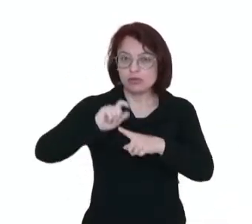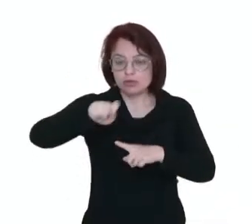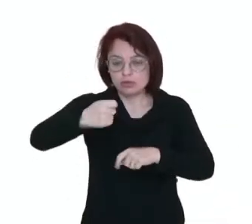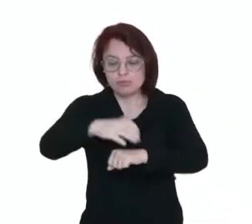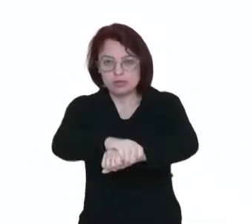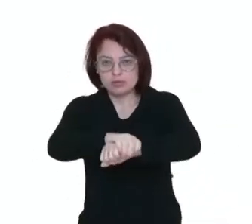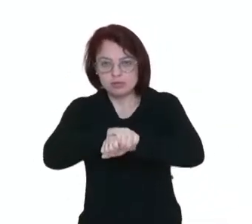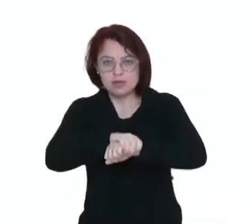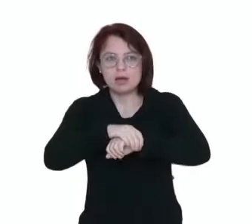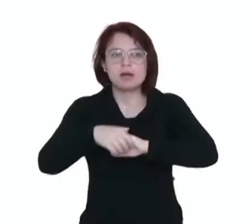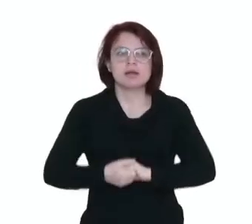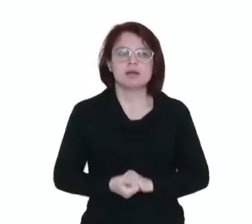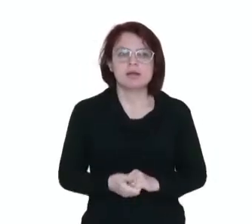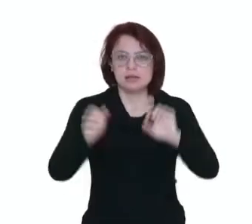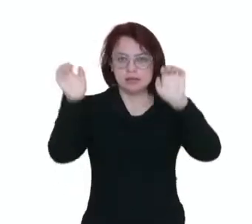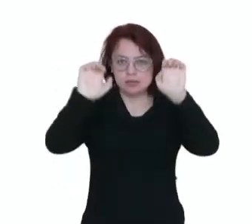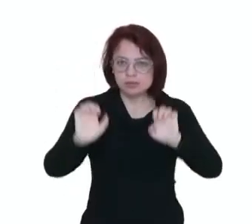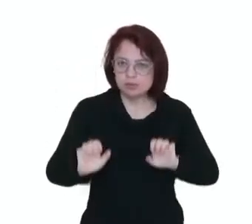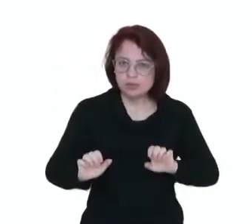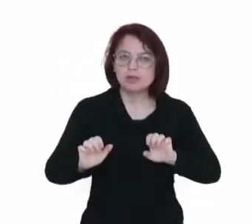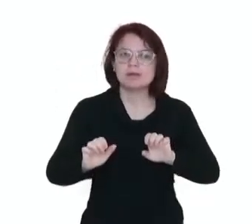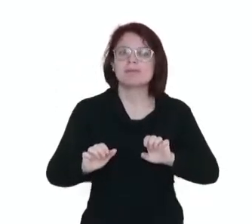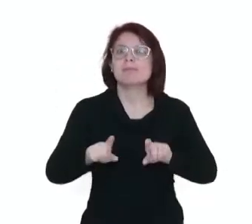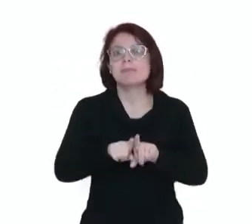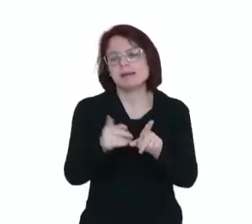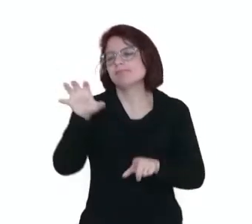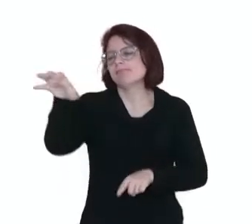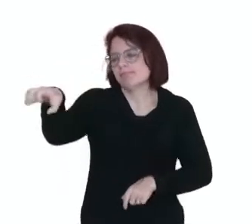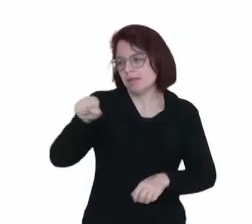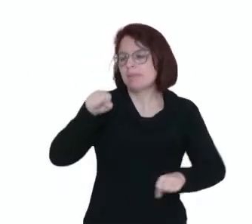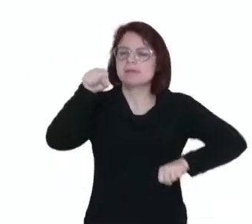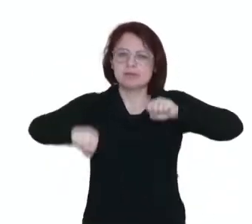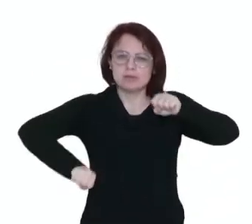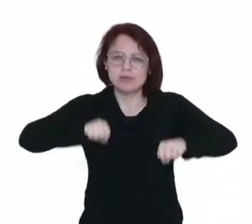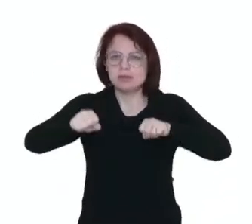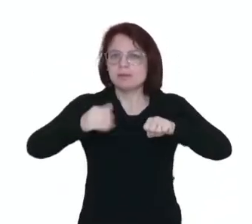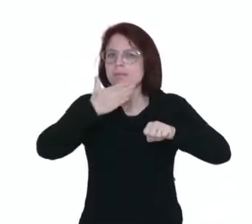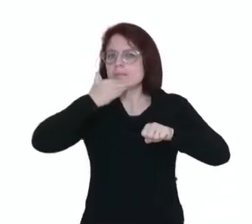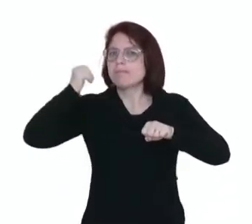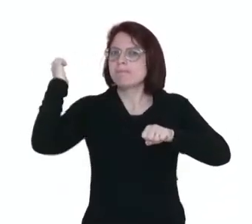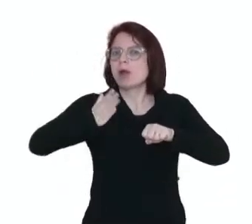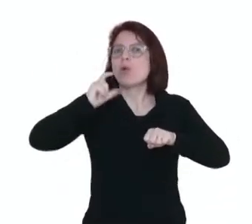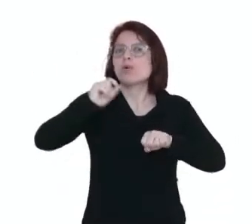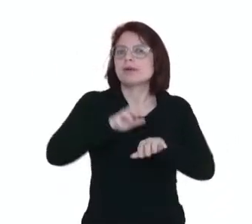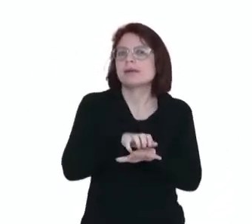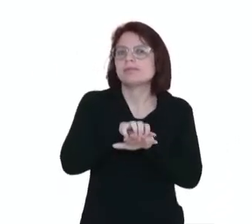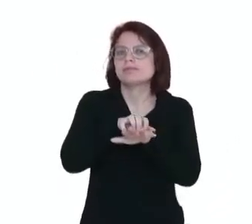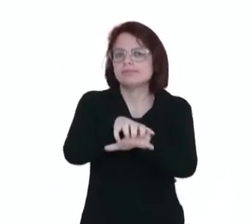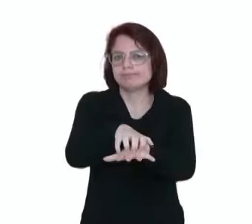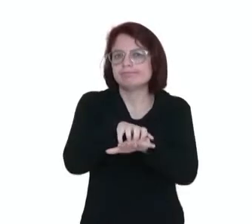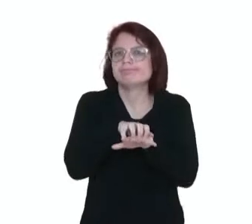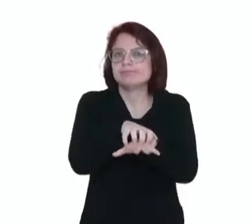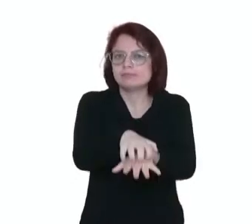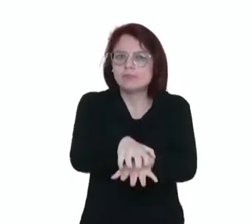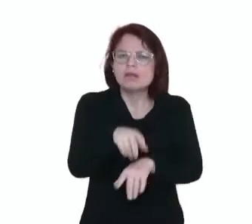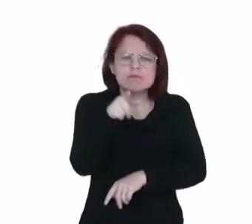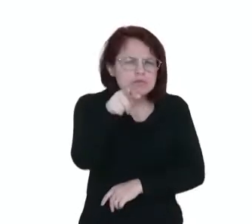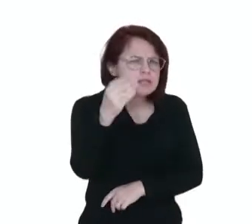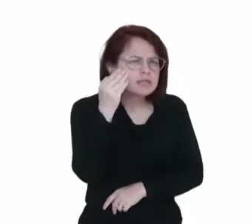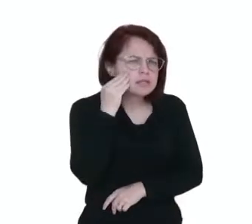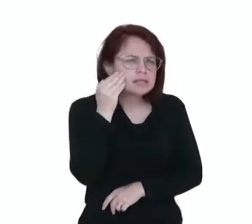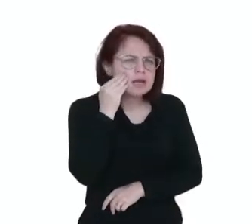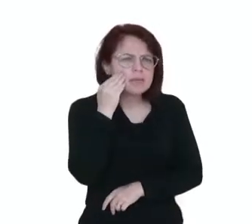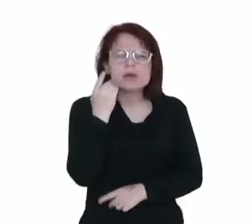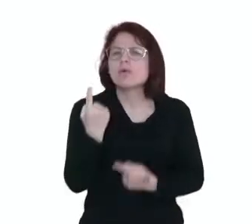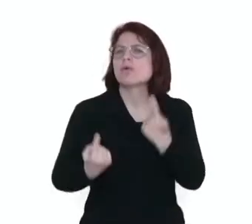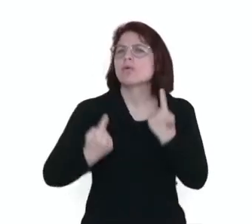e infraestrutura, adotou as magrelas como principal meio de locomoção. Vocês sabem